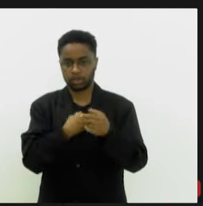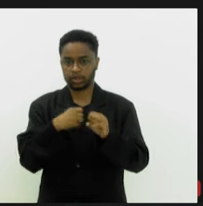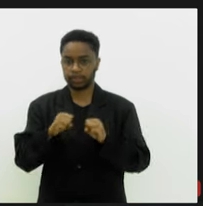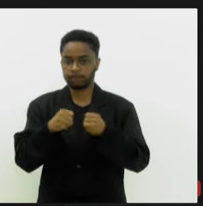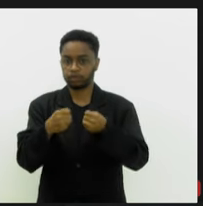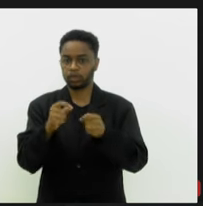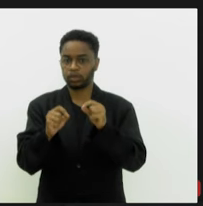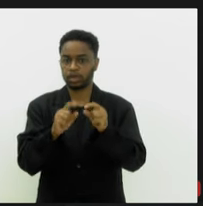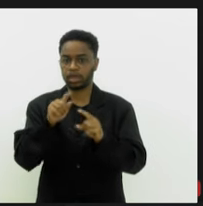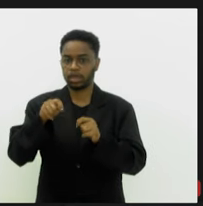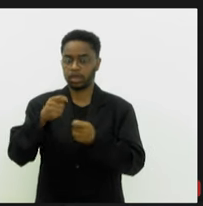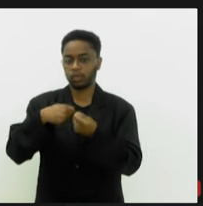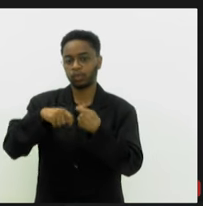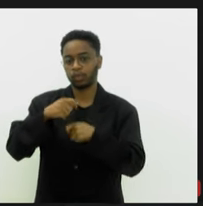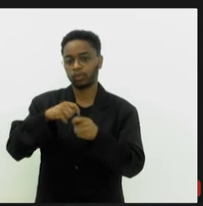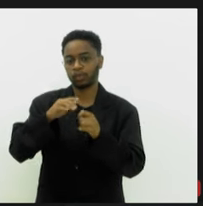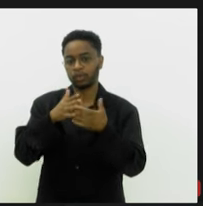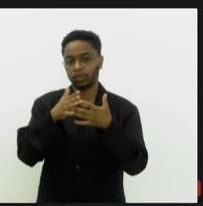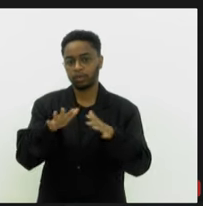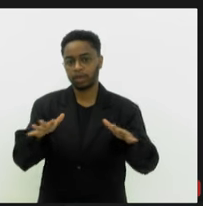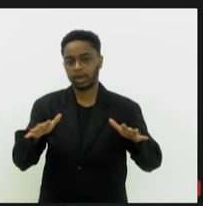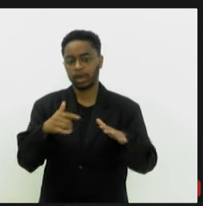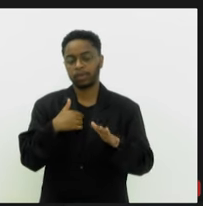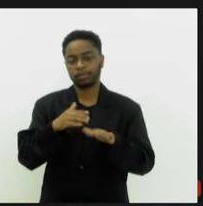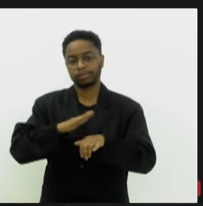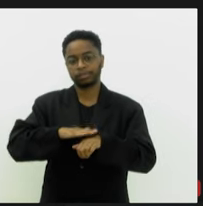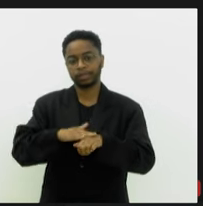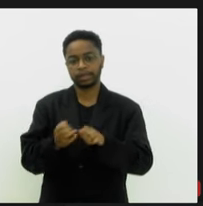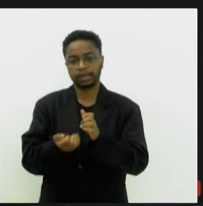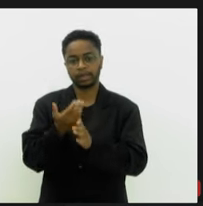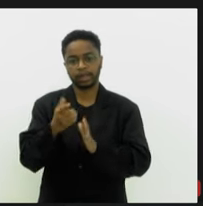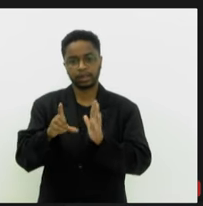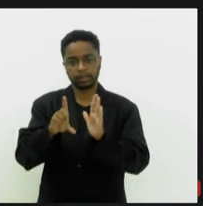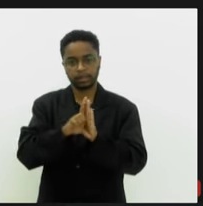do mar, a lei que é de minha autoria, que fala